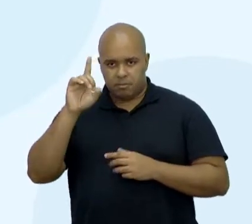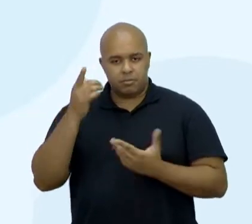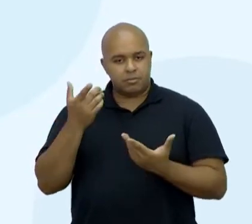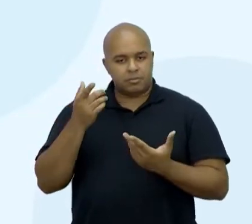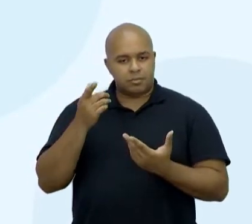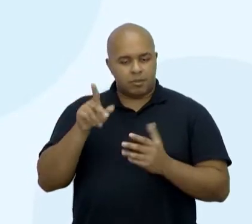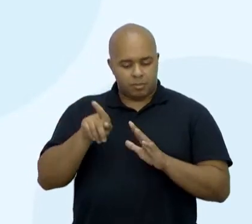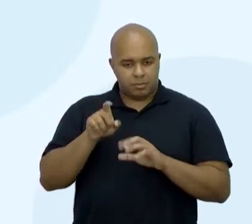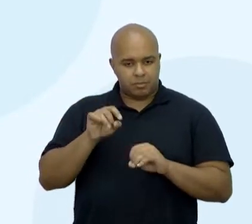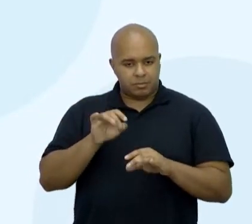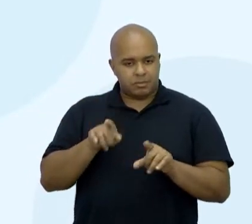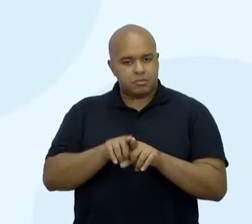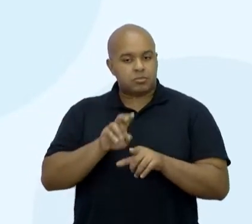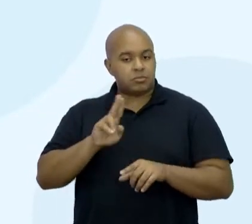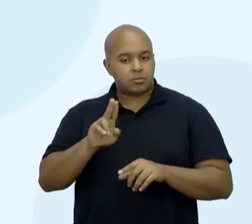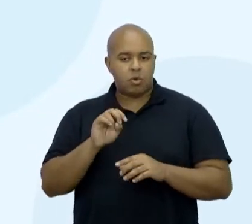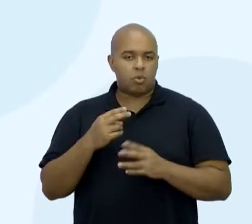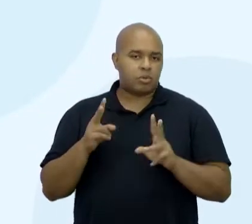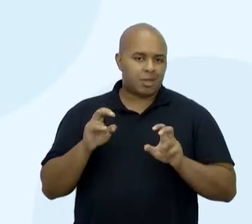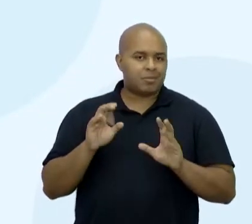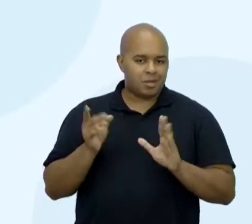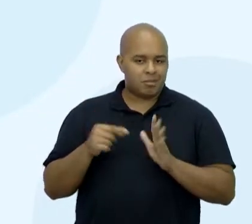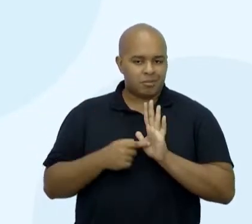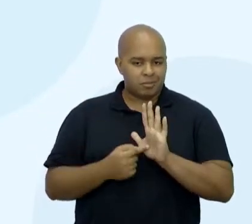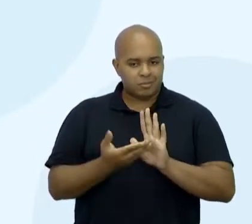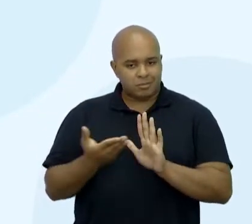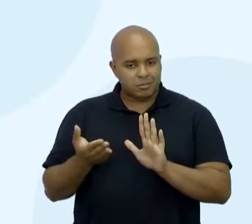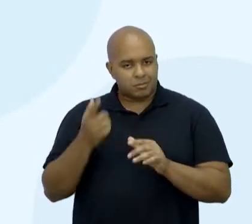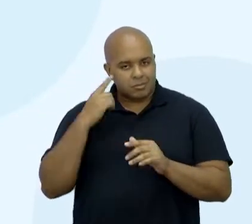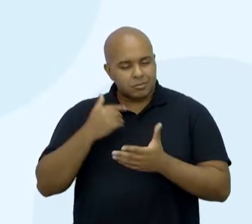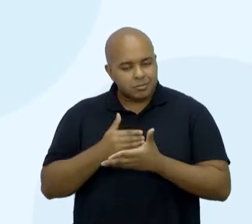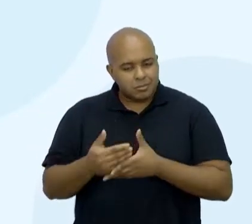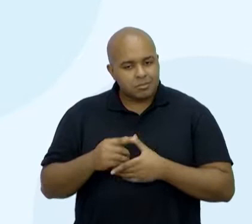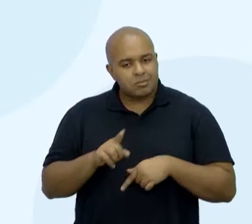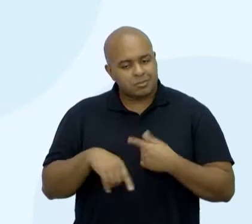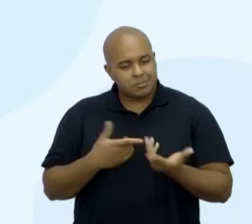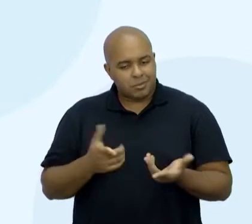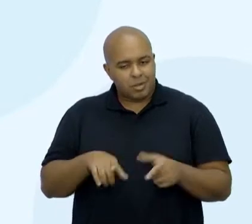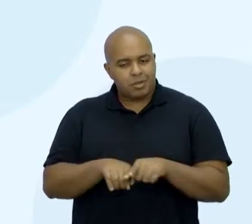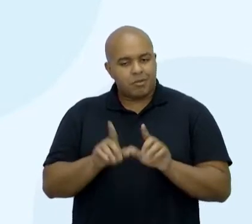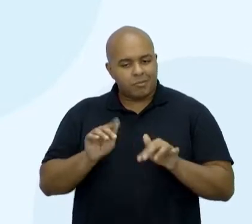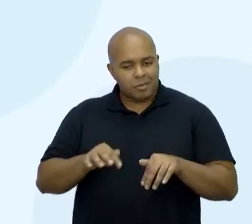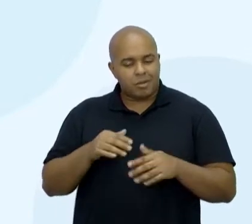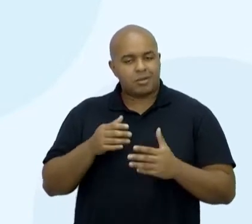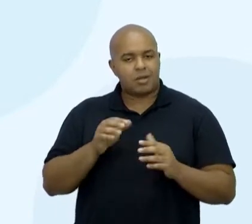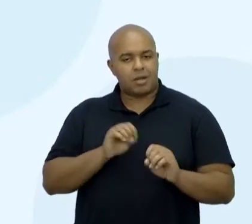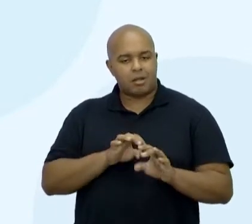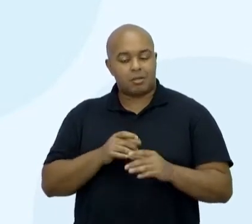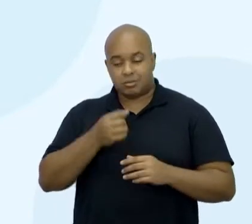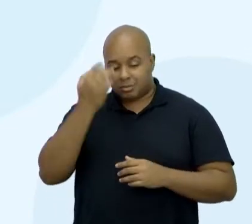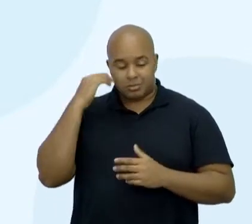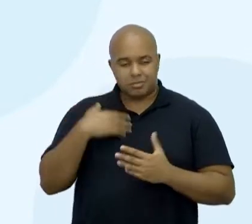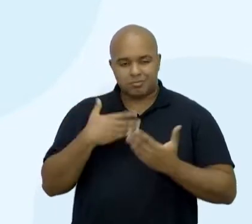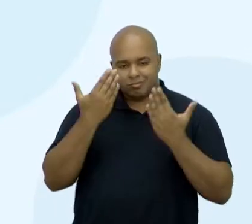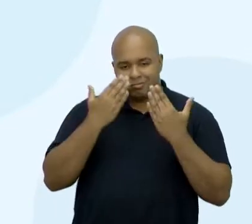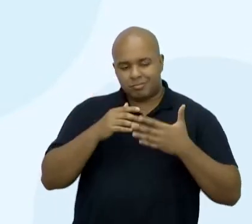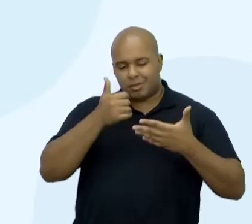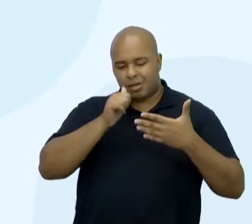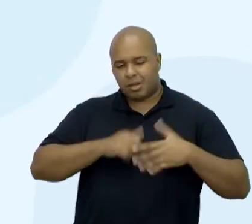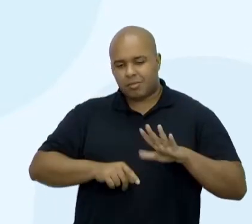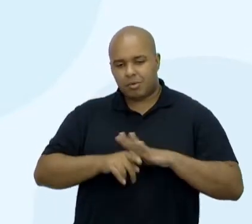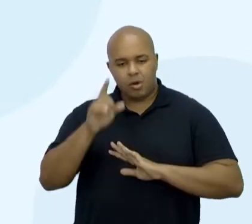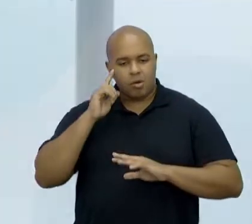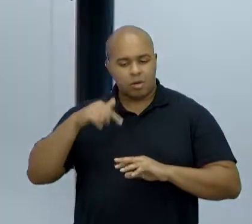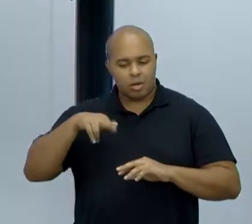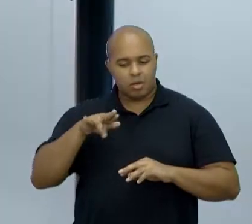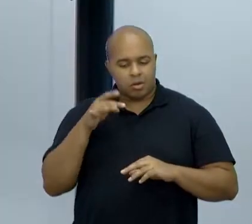data da aula, o nome ou o tema que eu já trouxe para vocês aí no comecinho e, claro, no final da aula, não esqueçam de avaliar aí